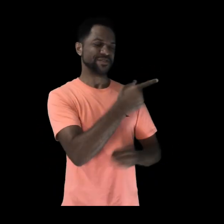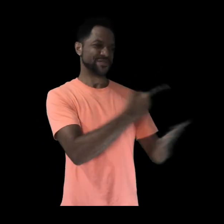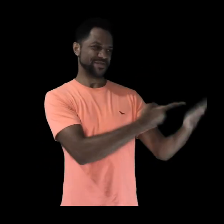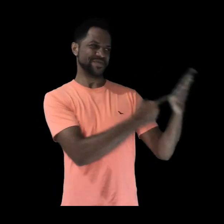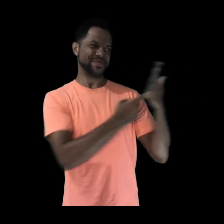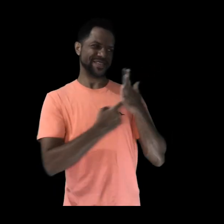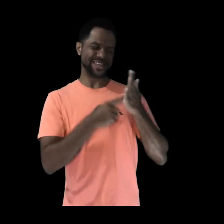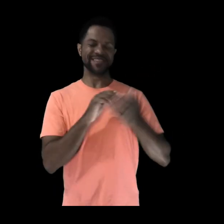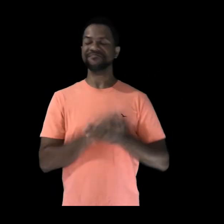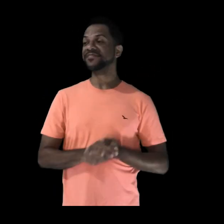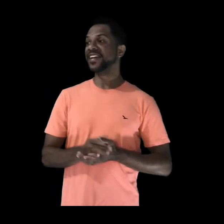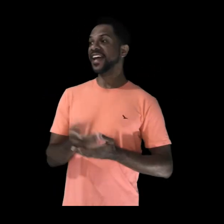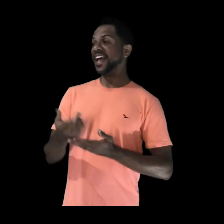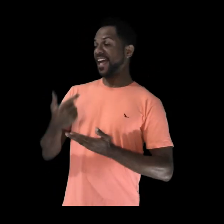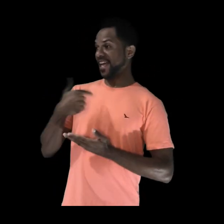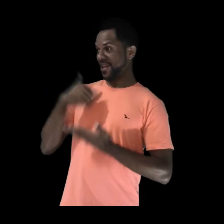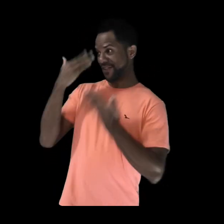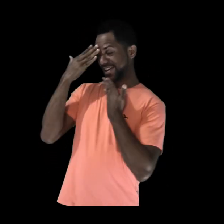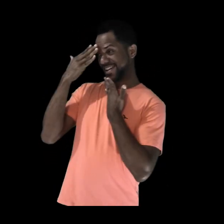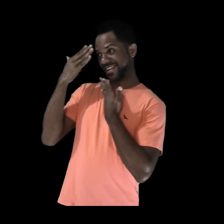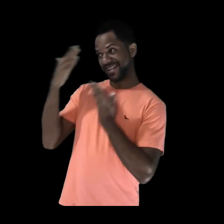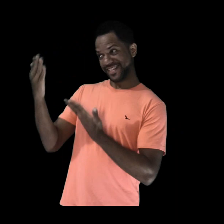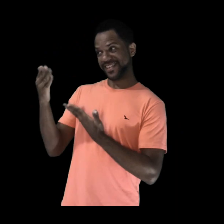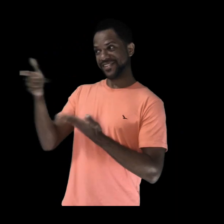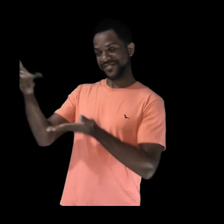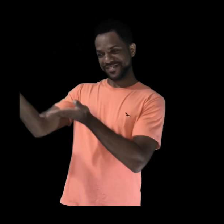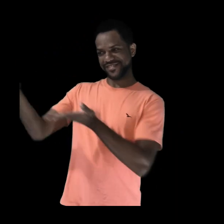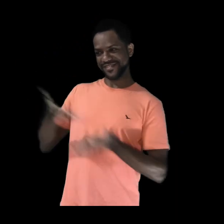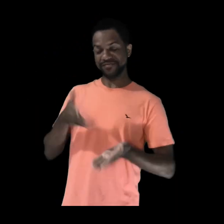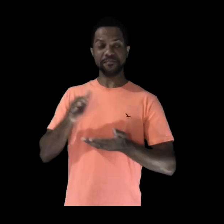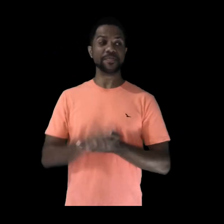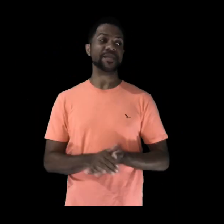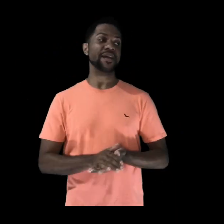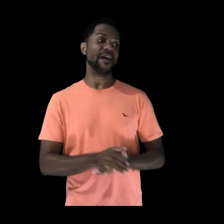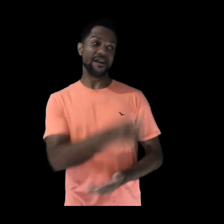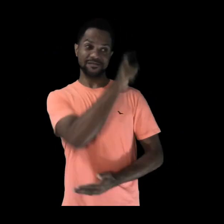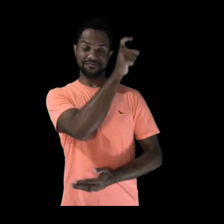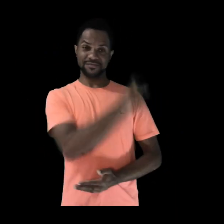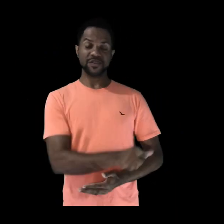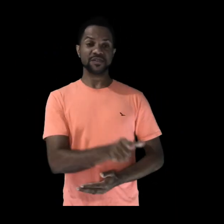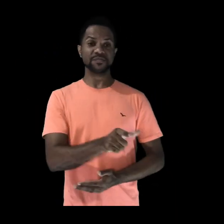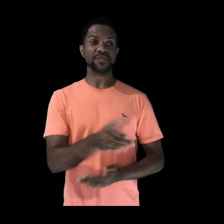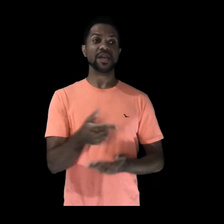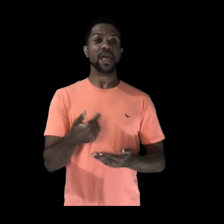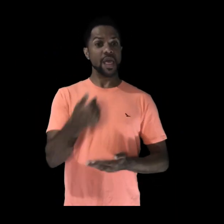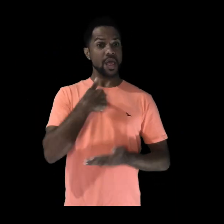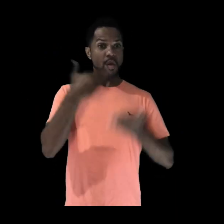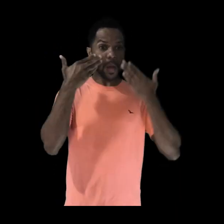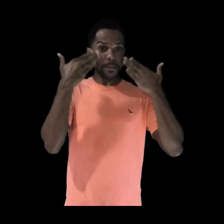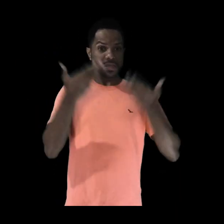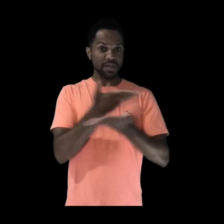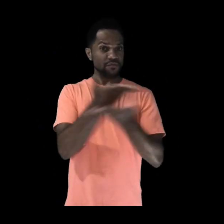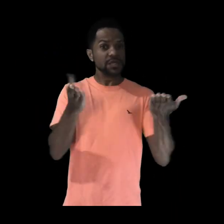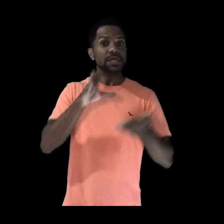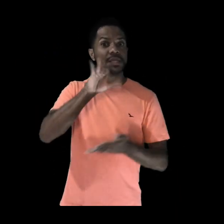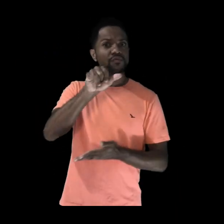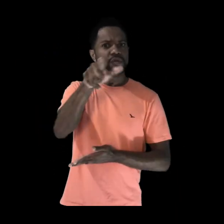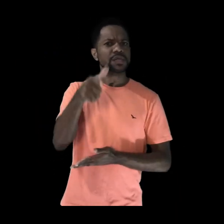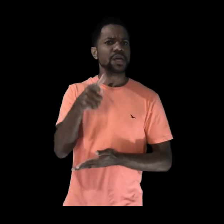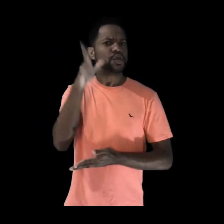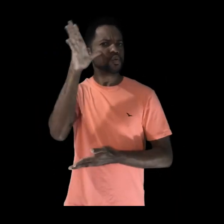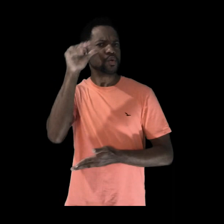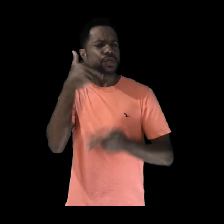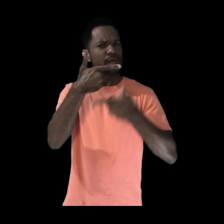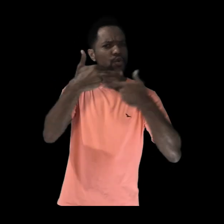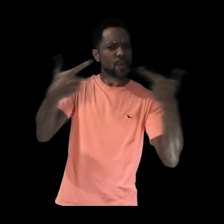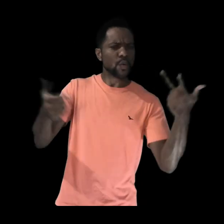viu? Obrigadão. Agradeço o convite. Muito bom, gente. Ó, o Arlen, eu vou se apresentar para vocês, e